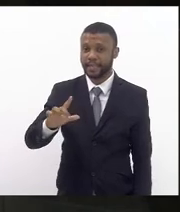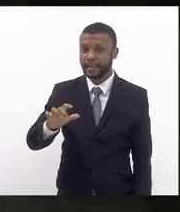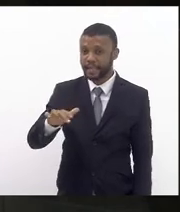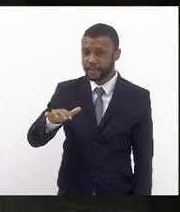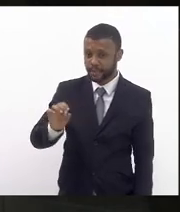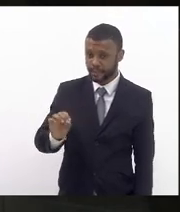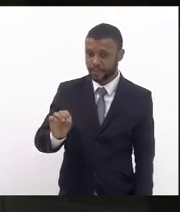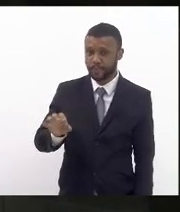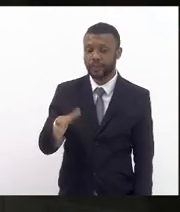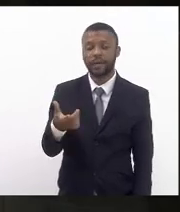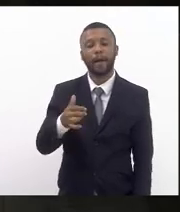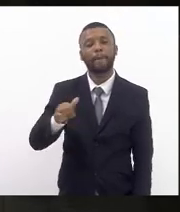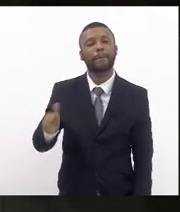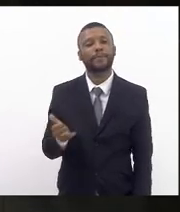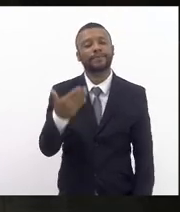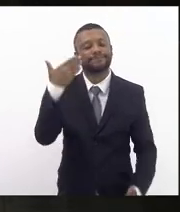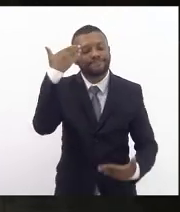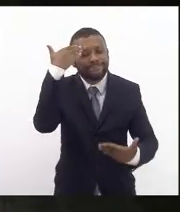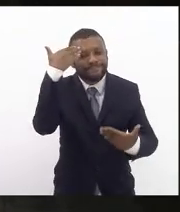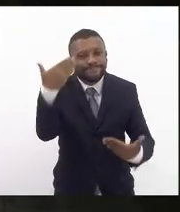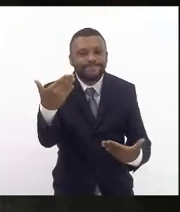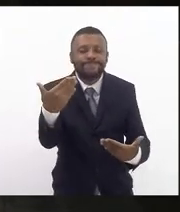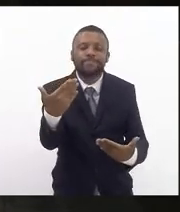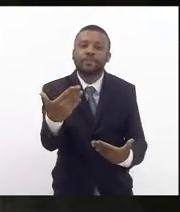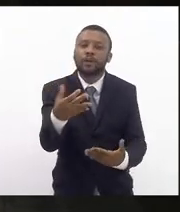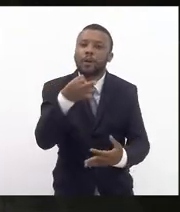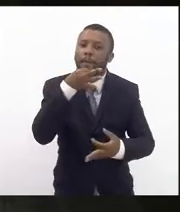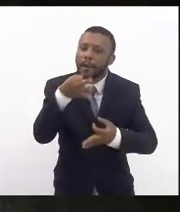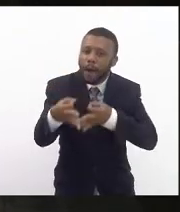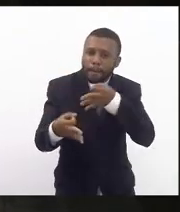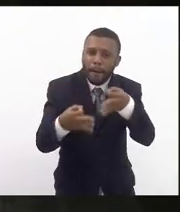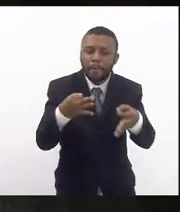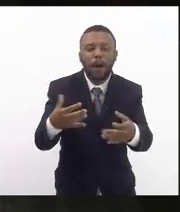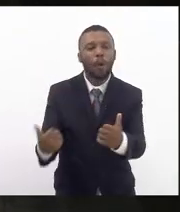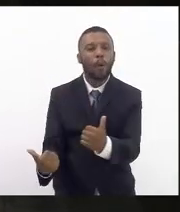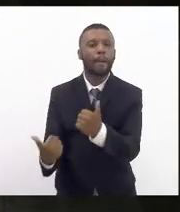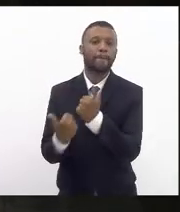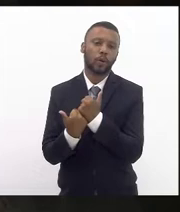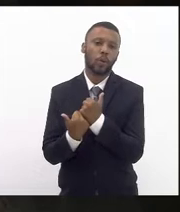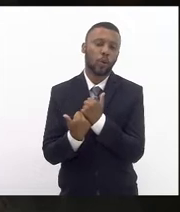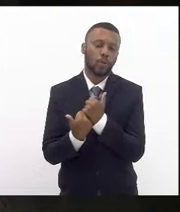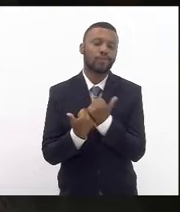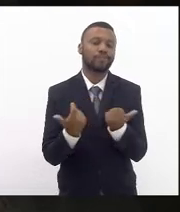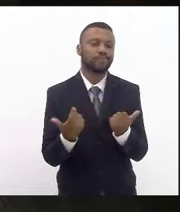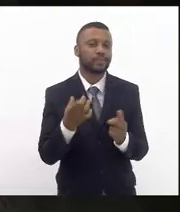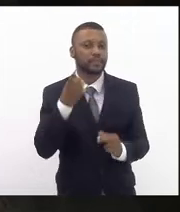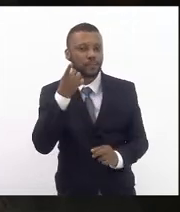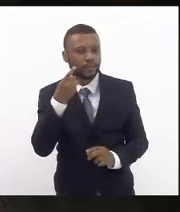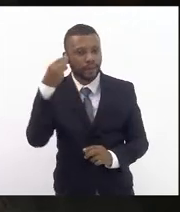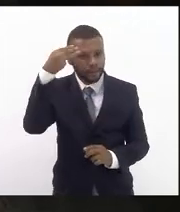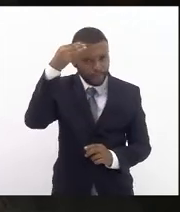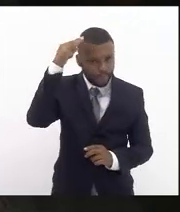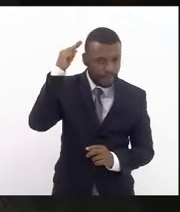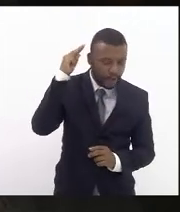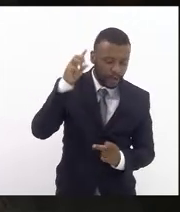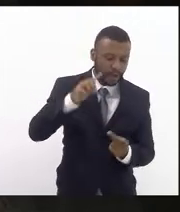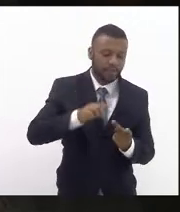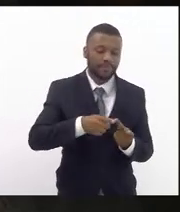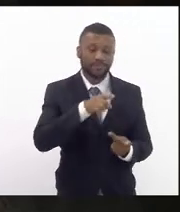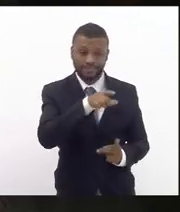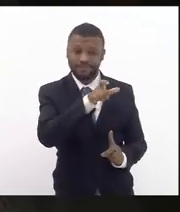Queria agradecer aqui os pareceres favoráveis, deputado Márcio Pacheco, da